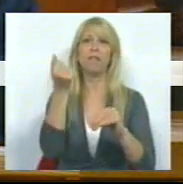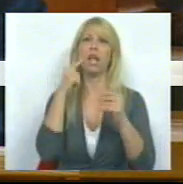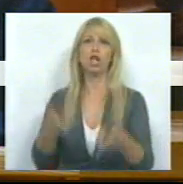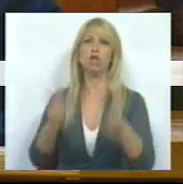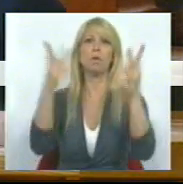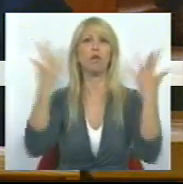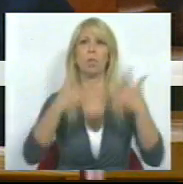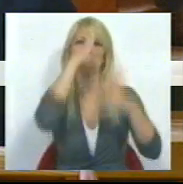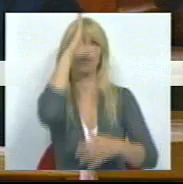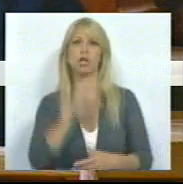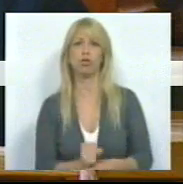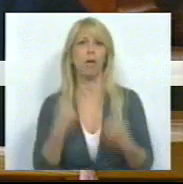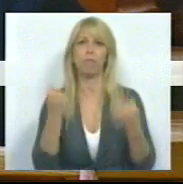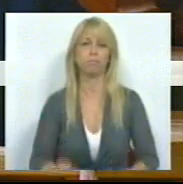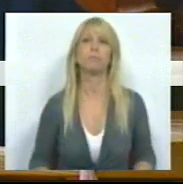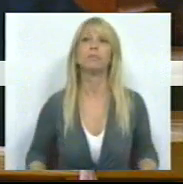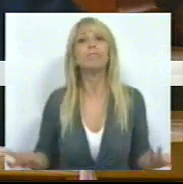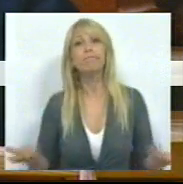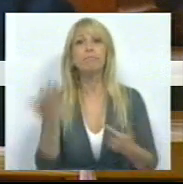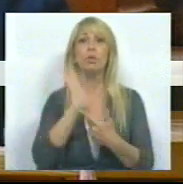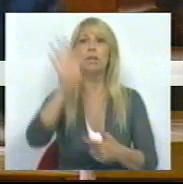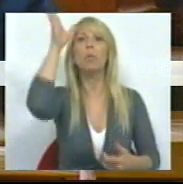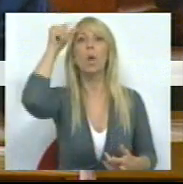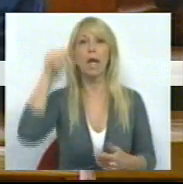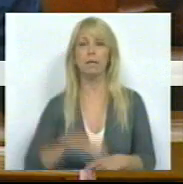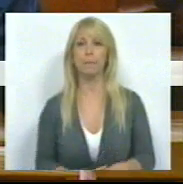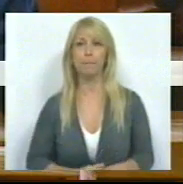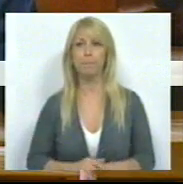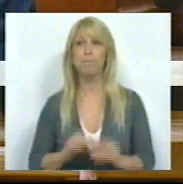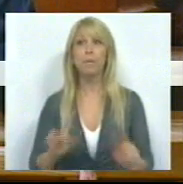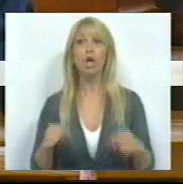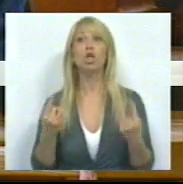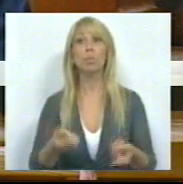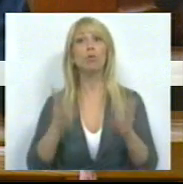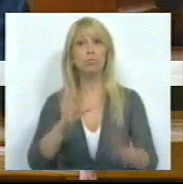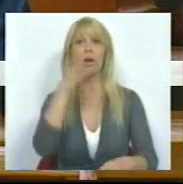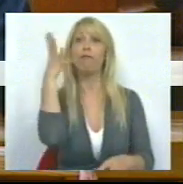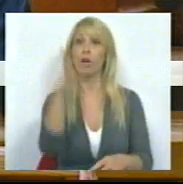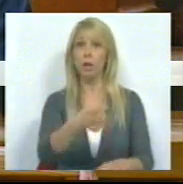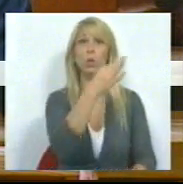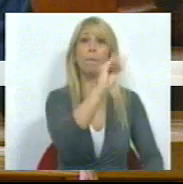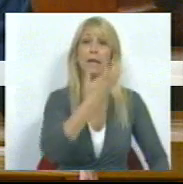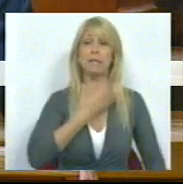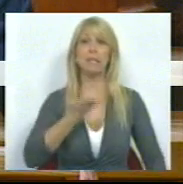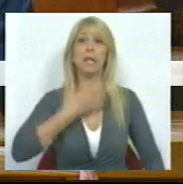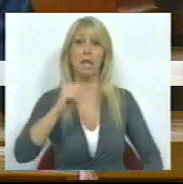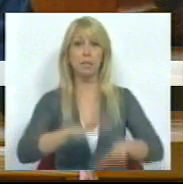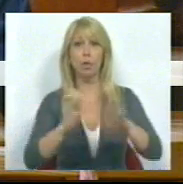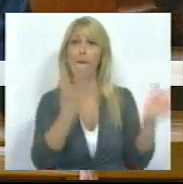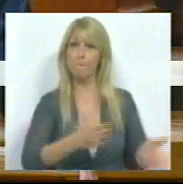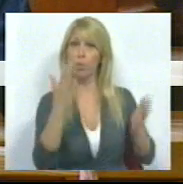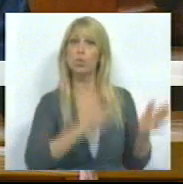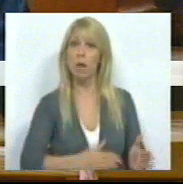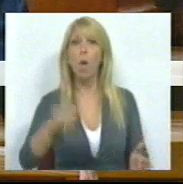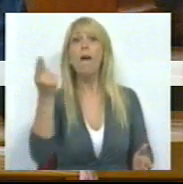no Orçamento de Estado. Por exemplo, o leite. Depois de tudo o que disseram o PSD e CDS sobre esta produção, o preço